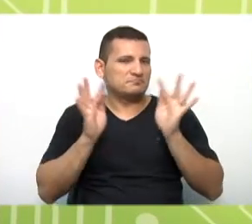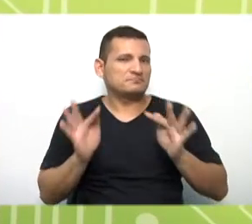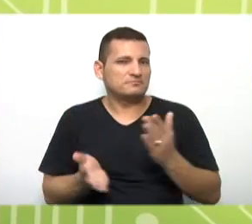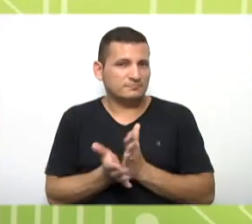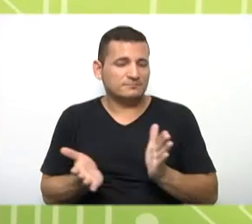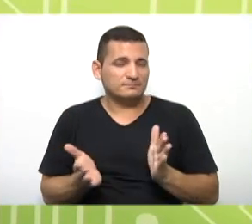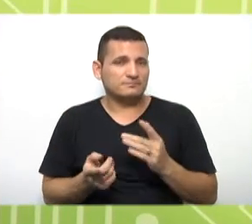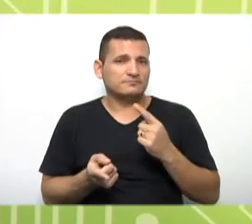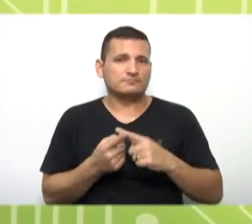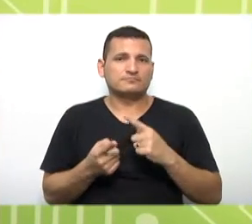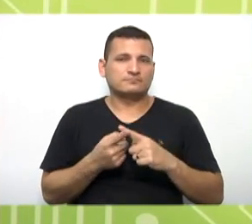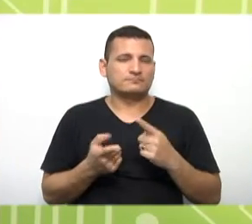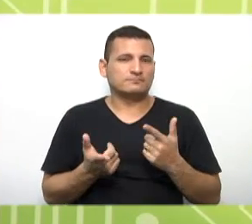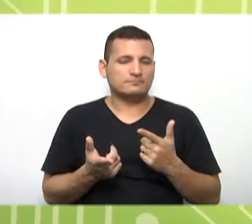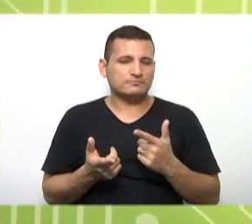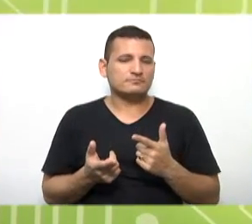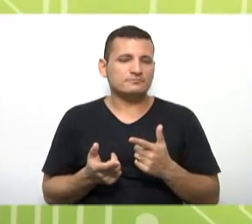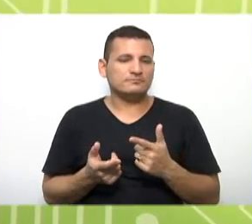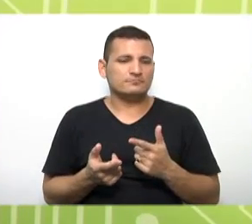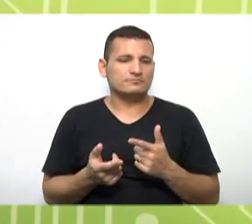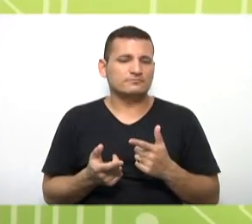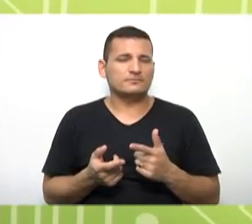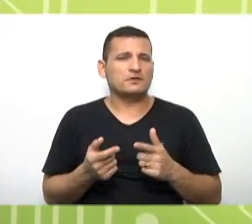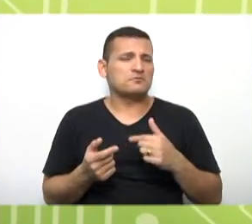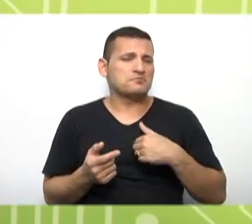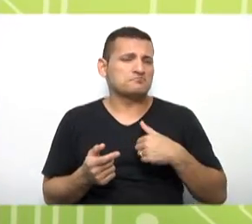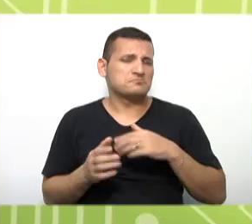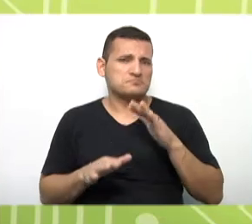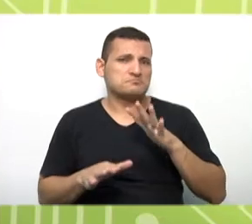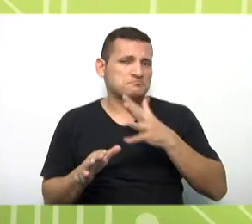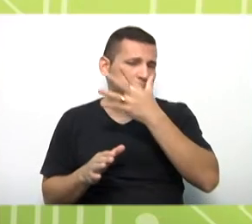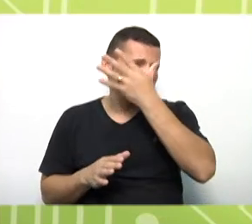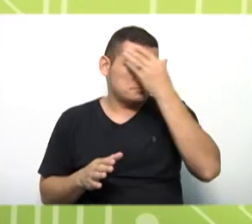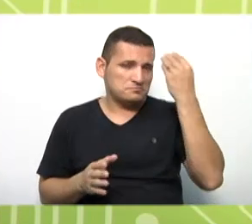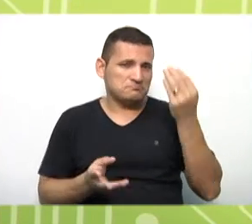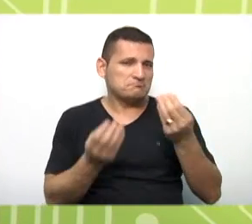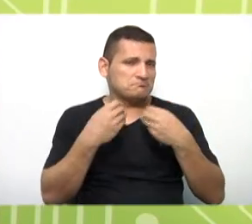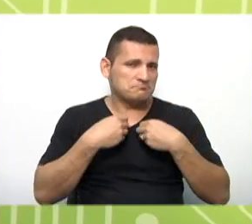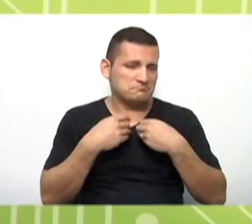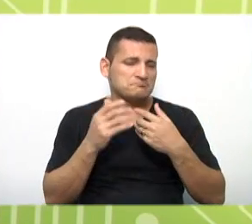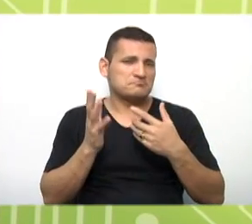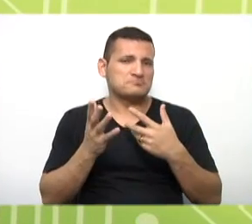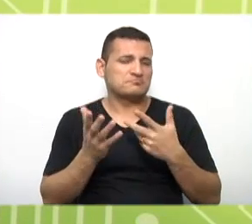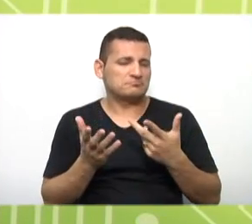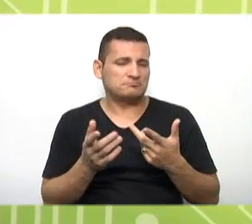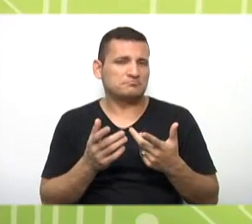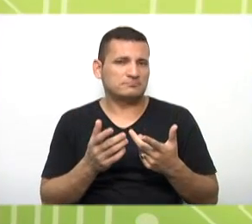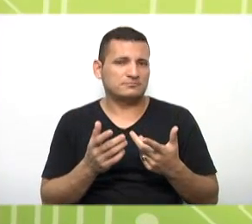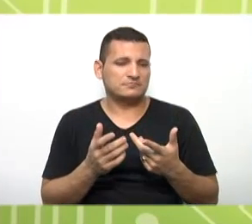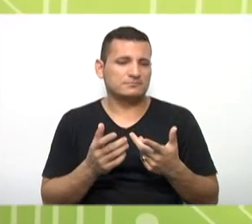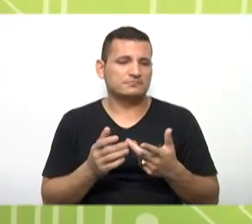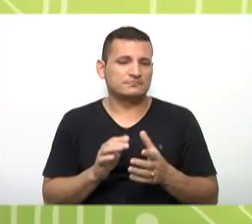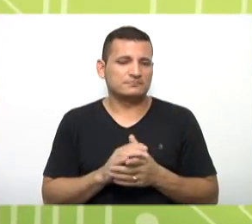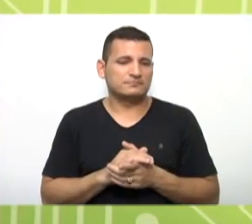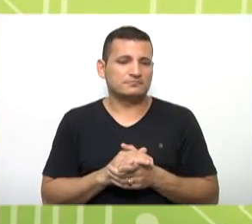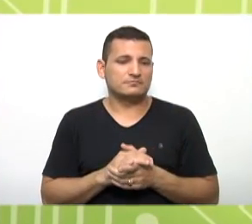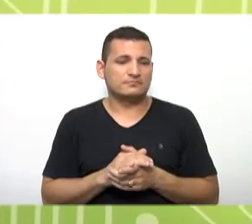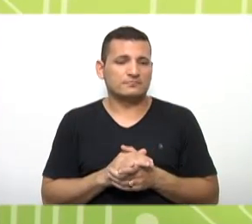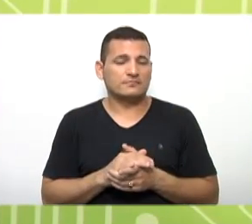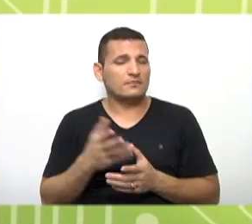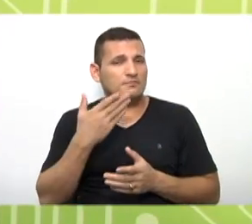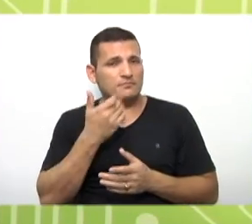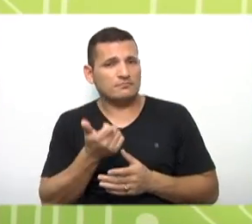às vezes, eu já até esqueci que eu ganhei aquela recompensa. E aí, o ideal